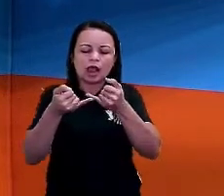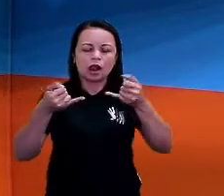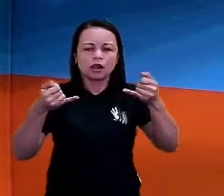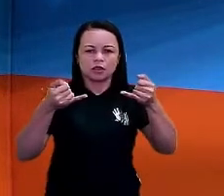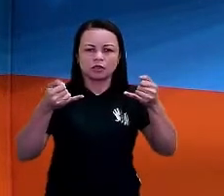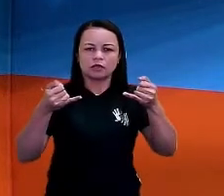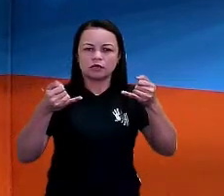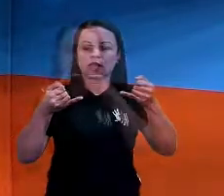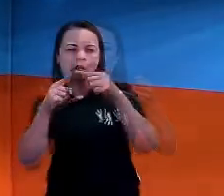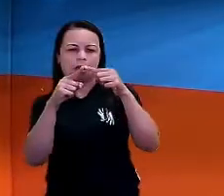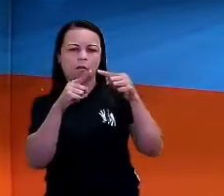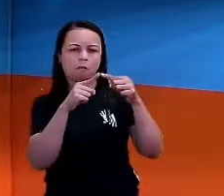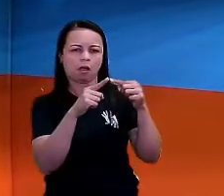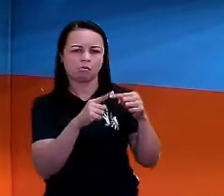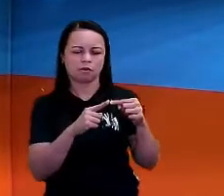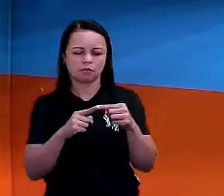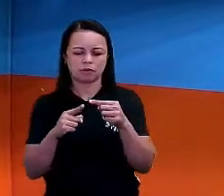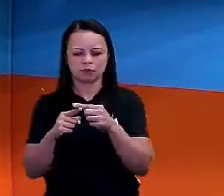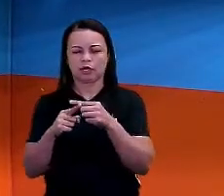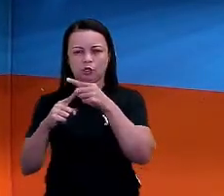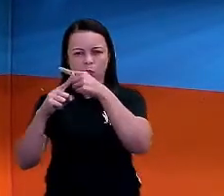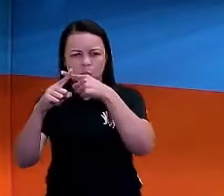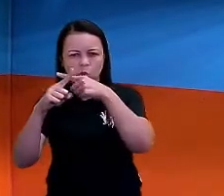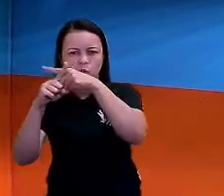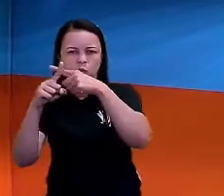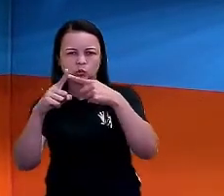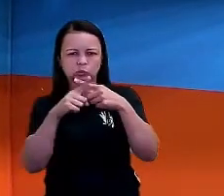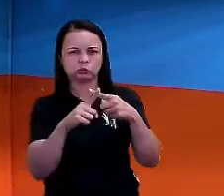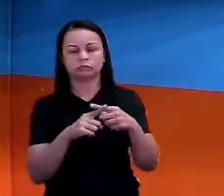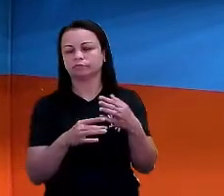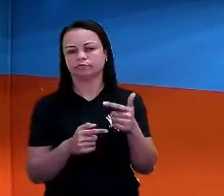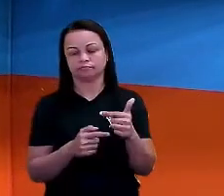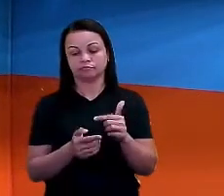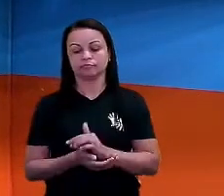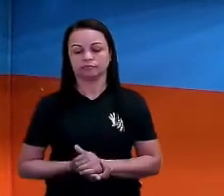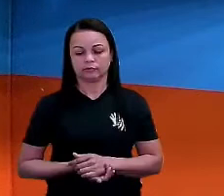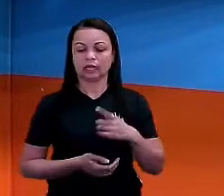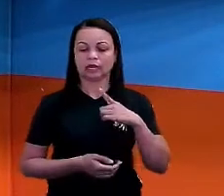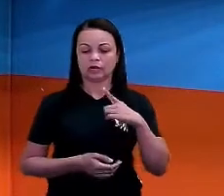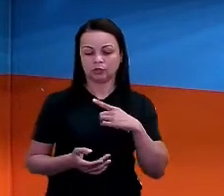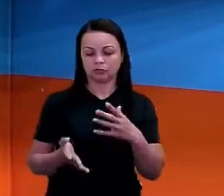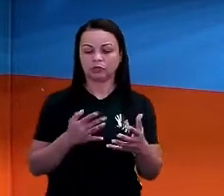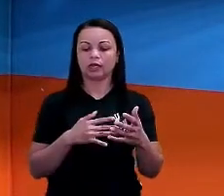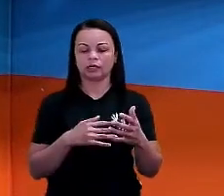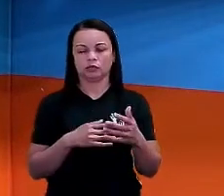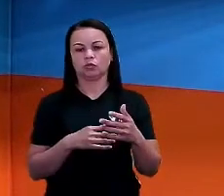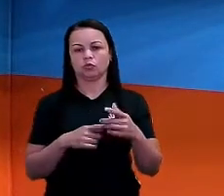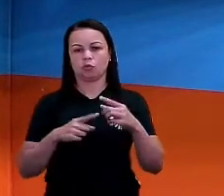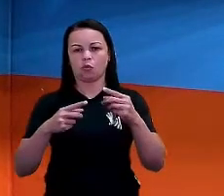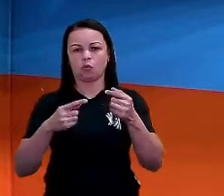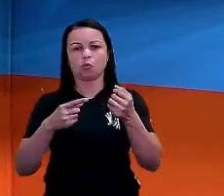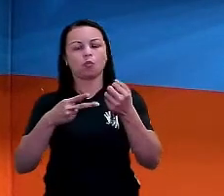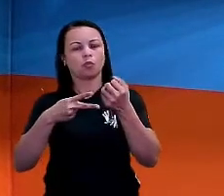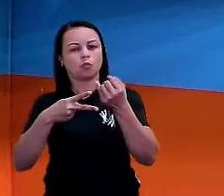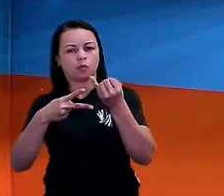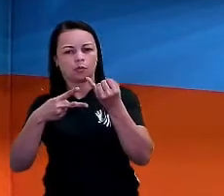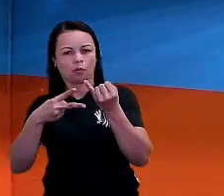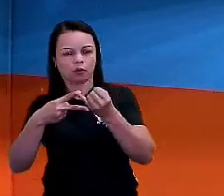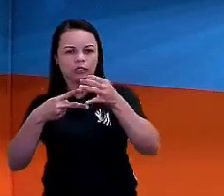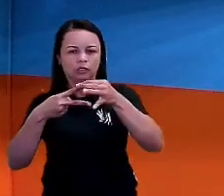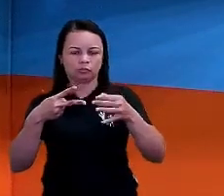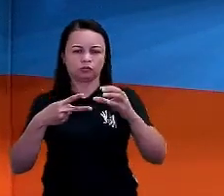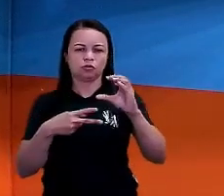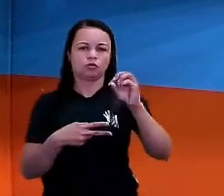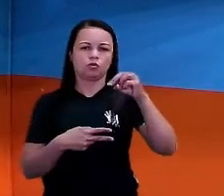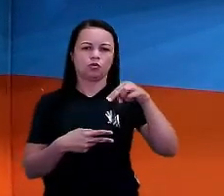se cruzam. Então, eu tenho o polígono convexo e o polígono não convexo, né? O polígono